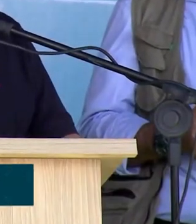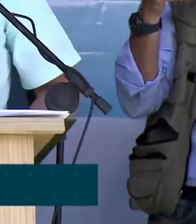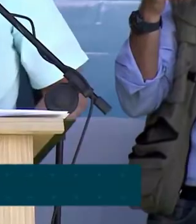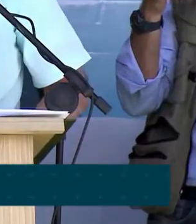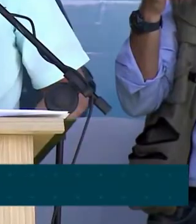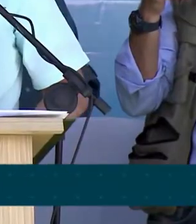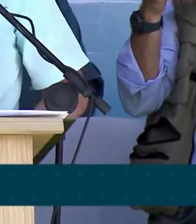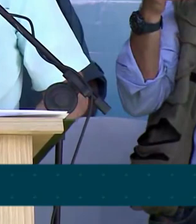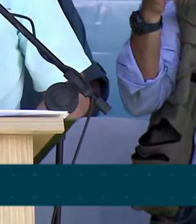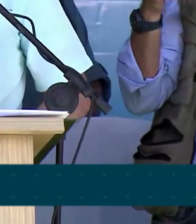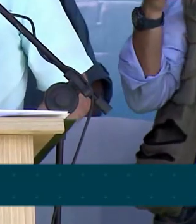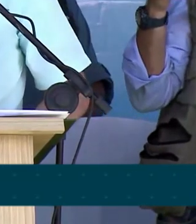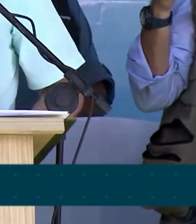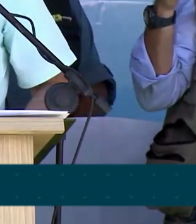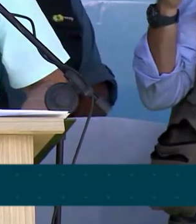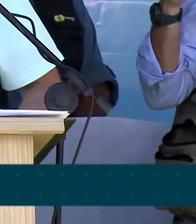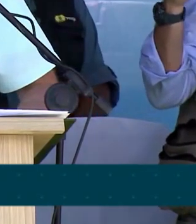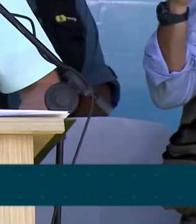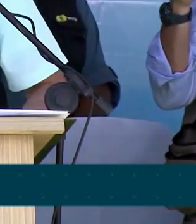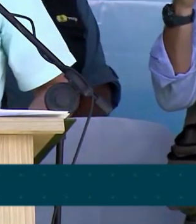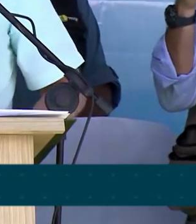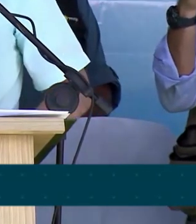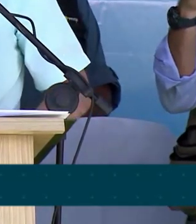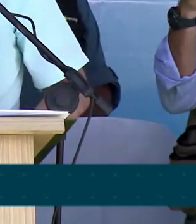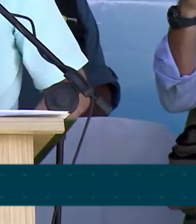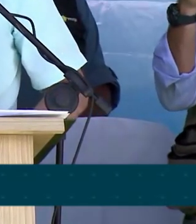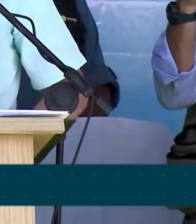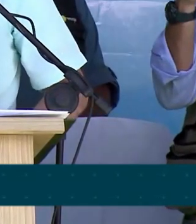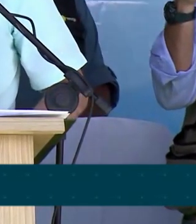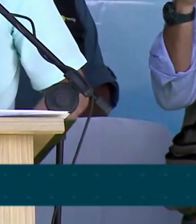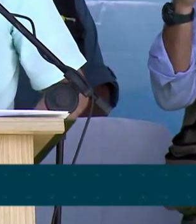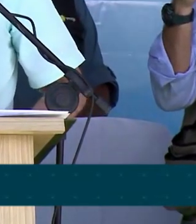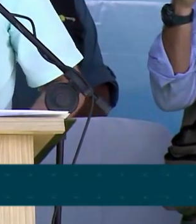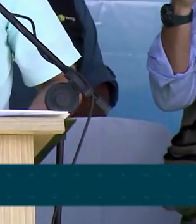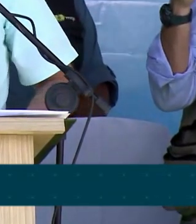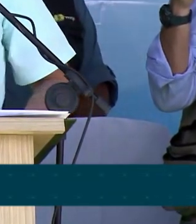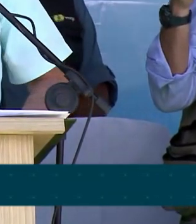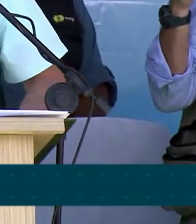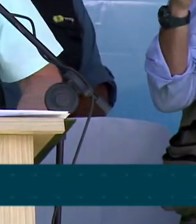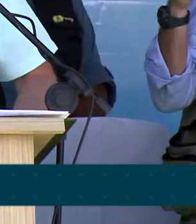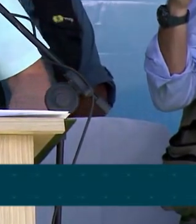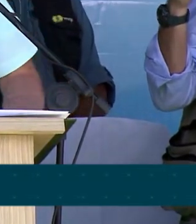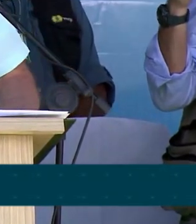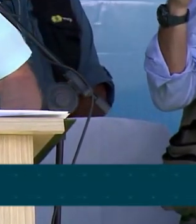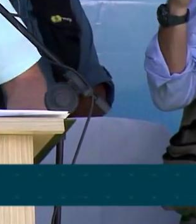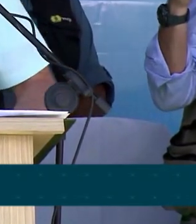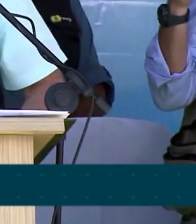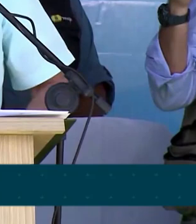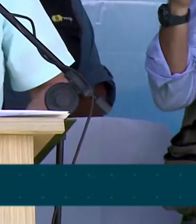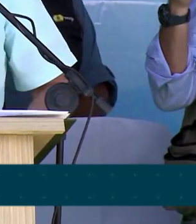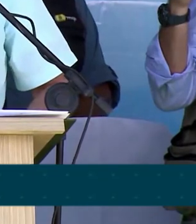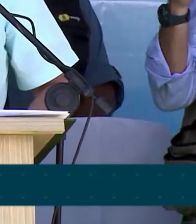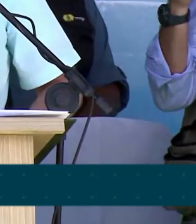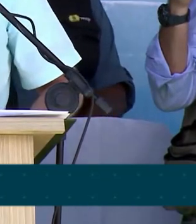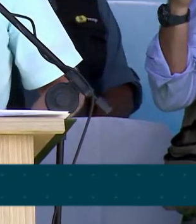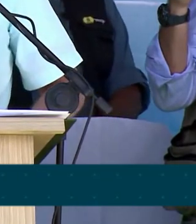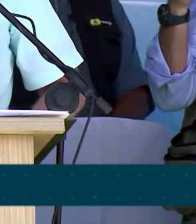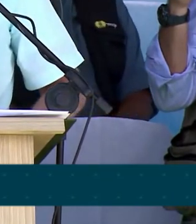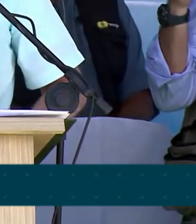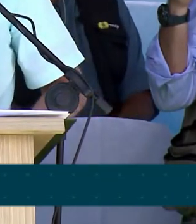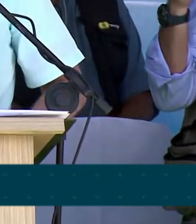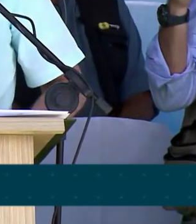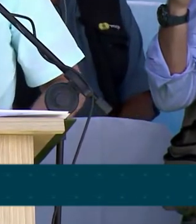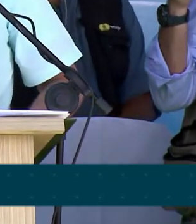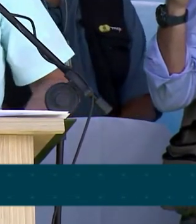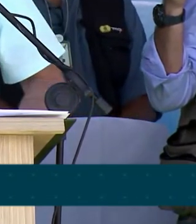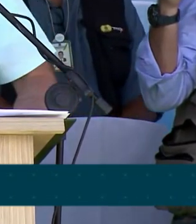do papel. Eu lá no Sudeste, a minha região, nós não temos problema de falta d'água. E